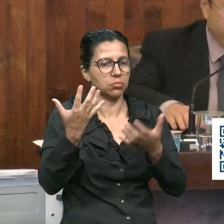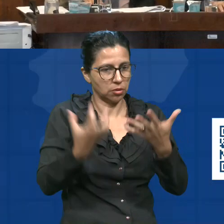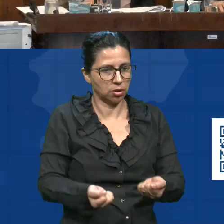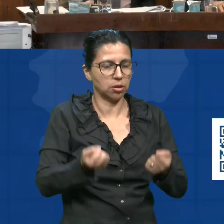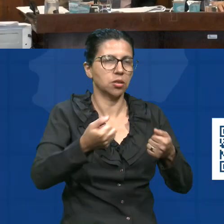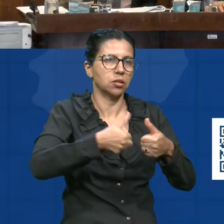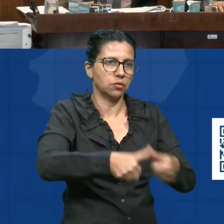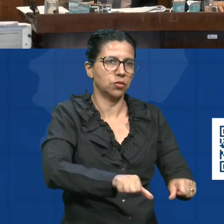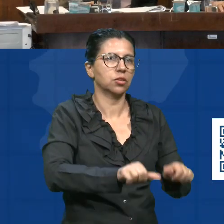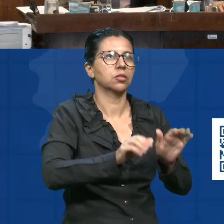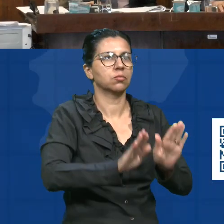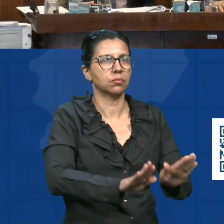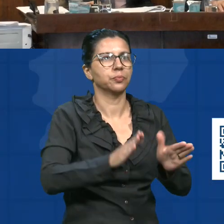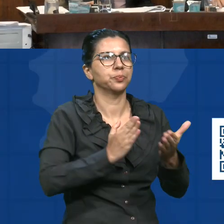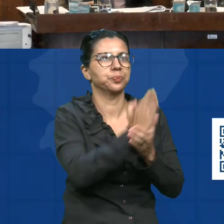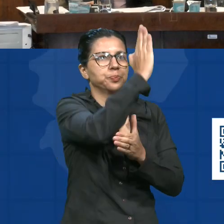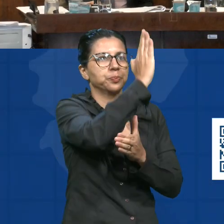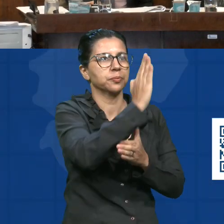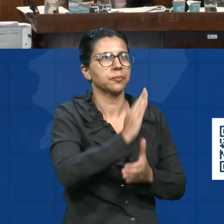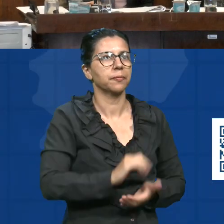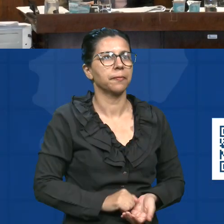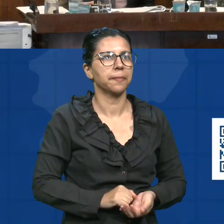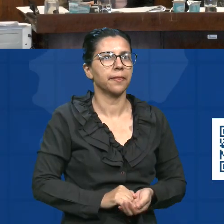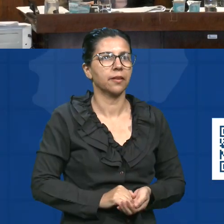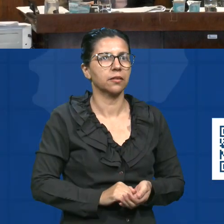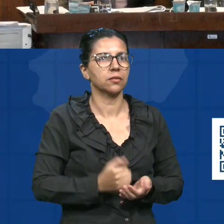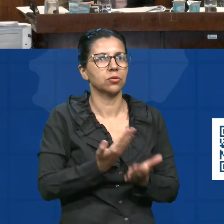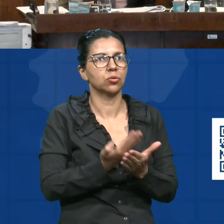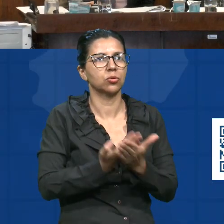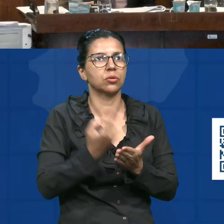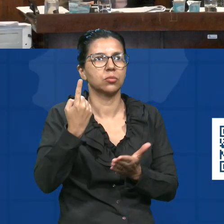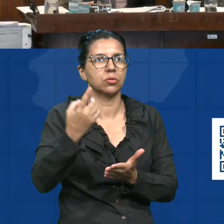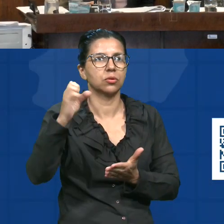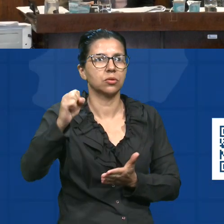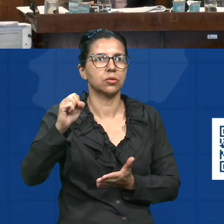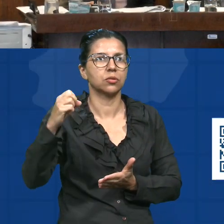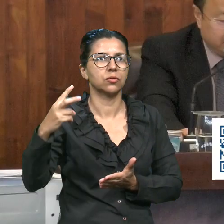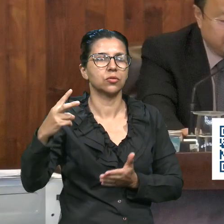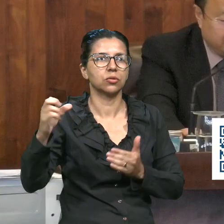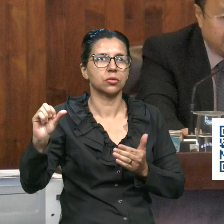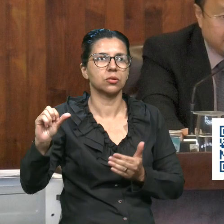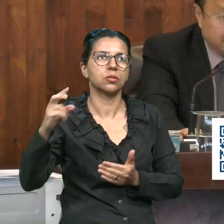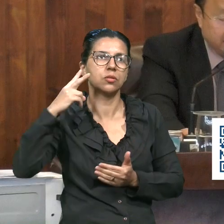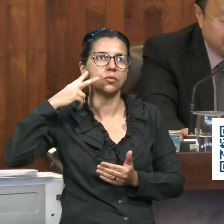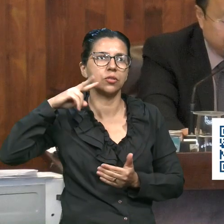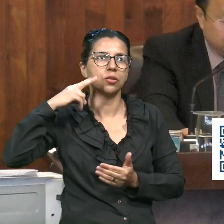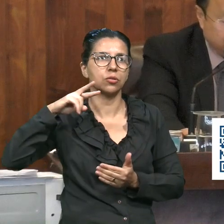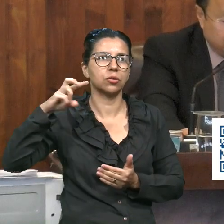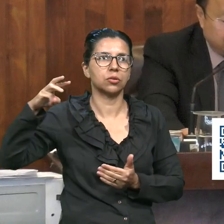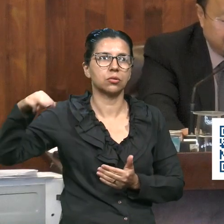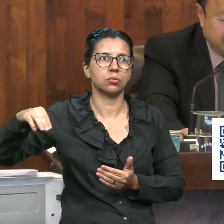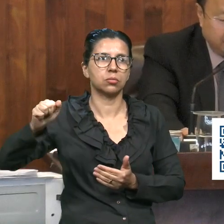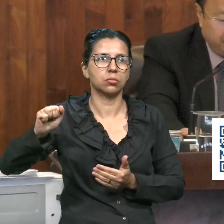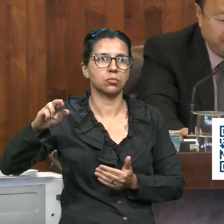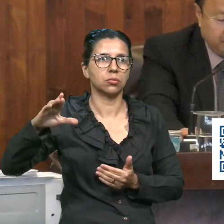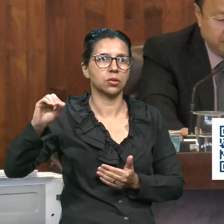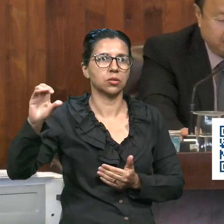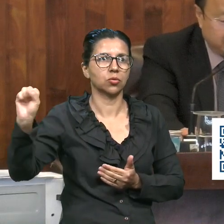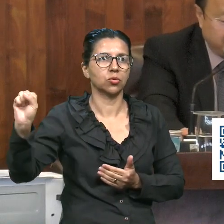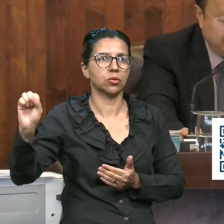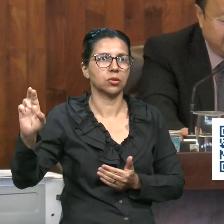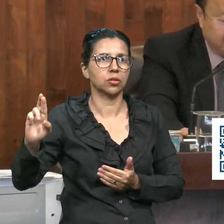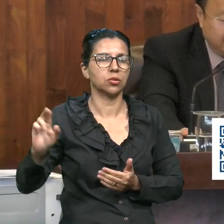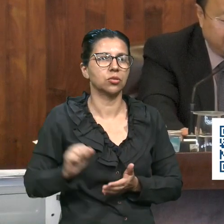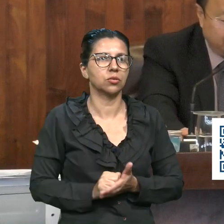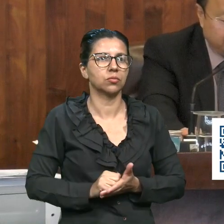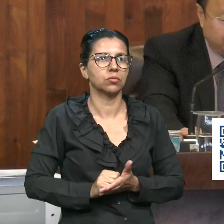encontram. Aprovado. Requerimento 1894, 2023, vereador Marcos Rezende, solicitando ao prefeito municipal